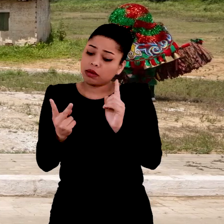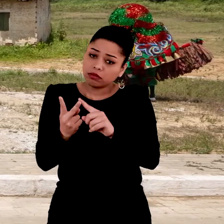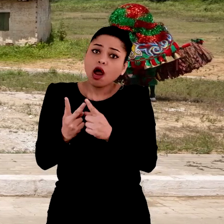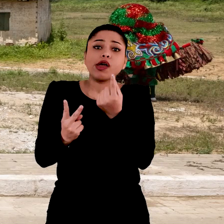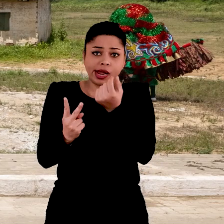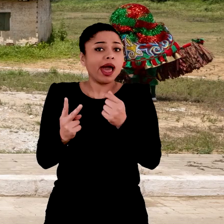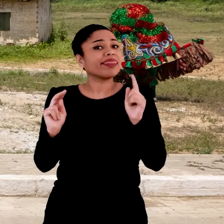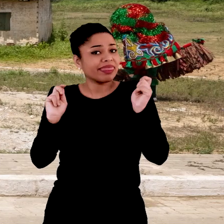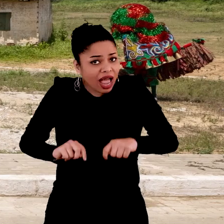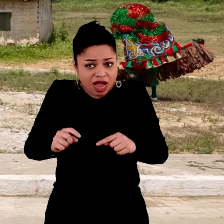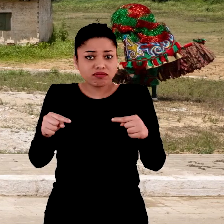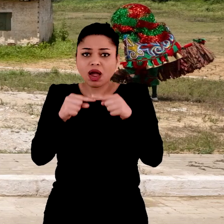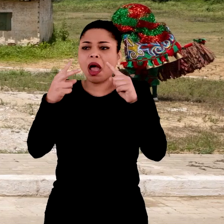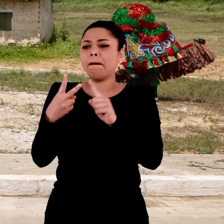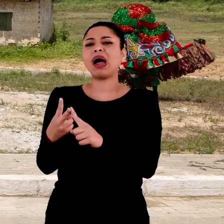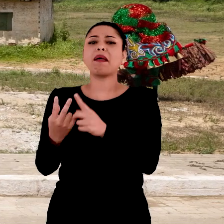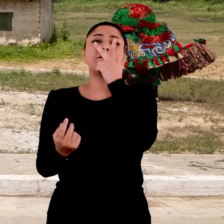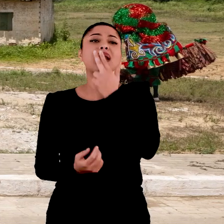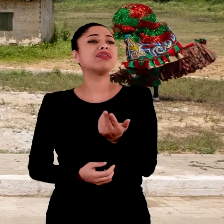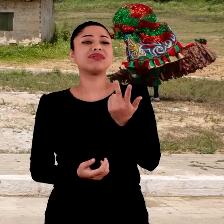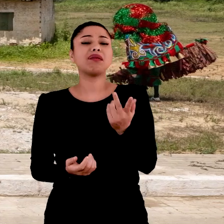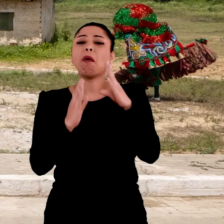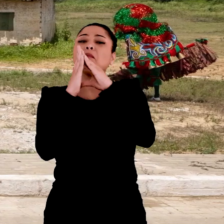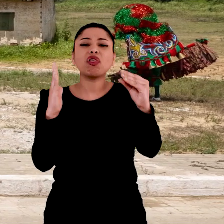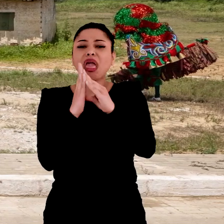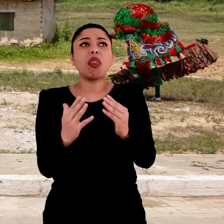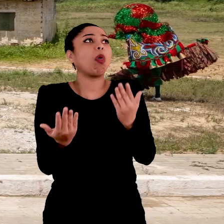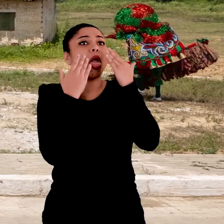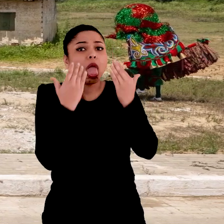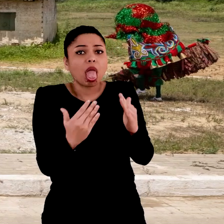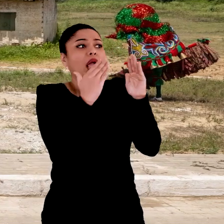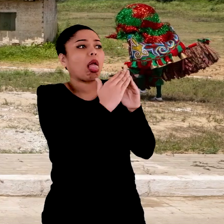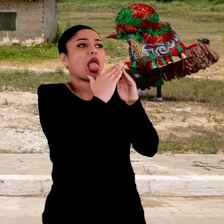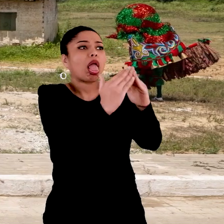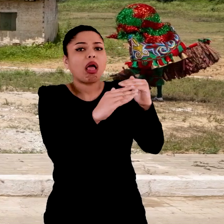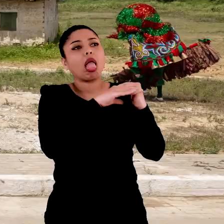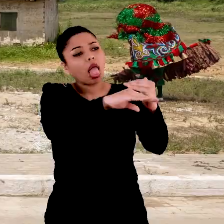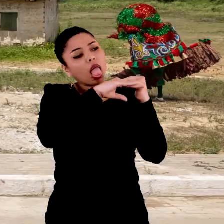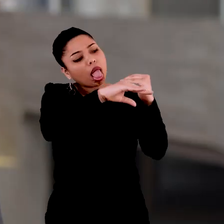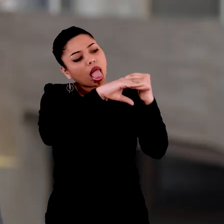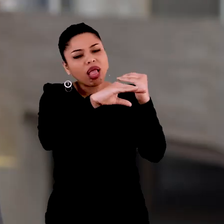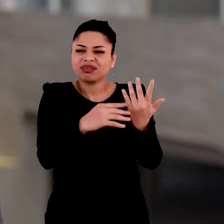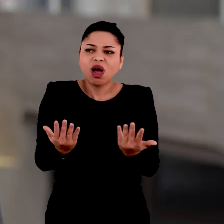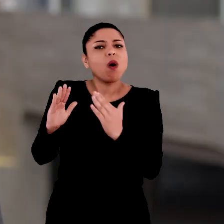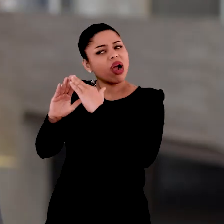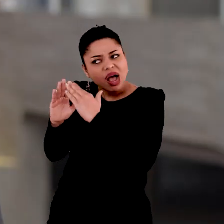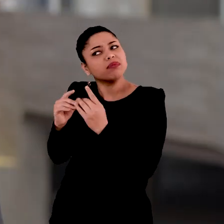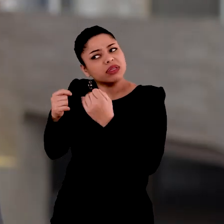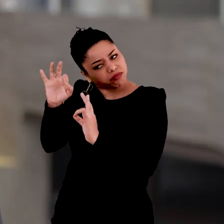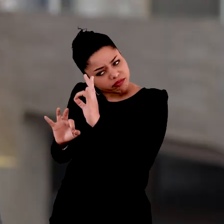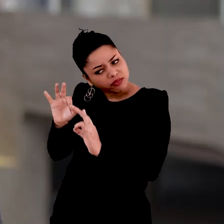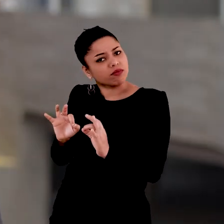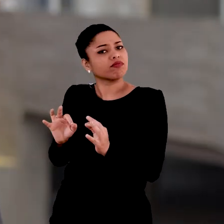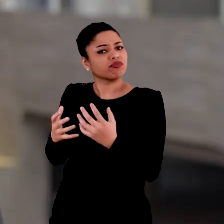uma arquitetura simples, honesta, o uso da linha reta e também o atributo das cores, fazendo com que a gente trabalhasse